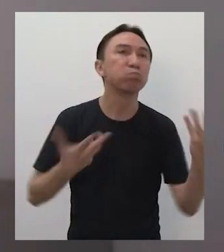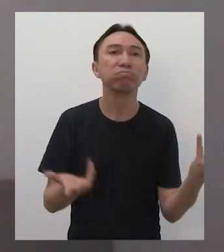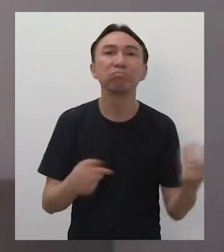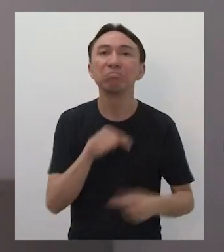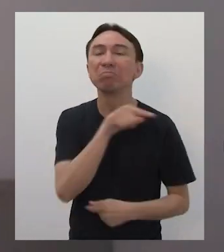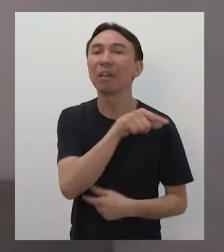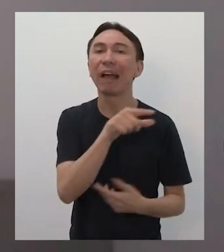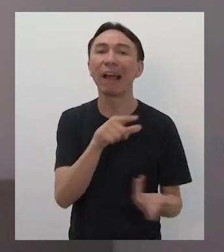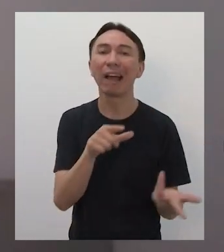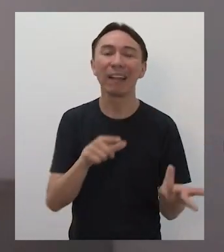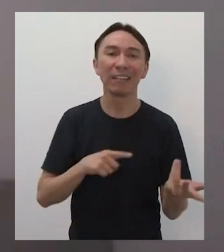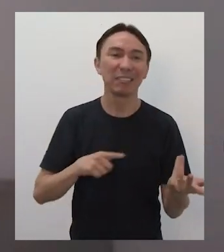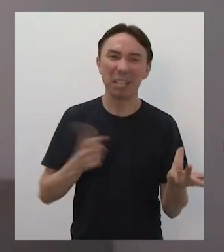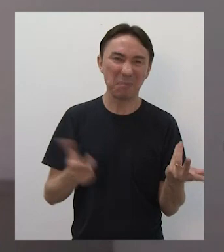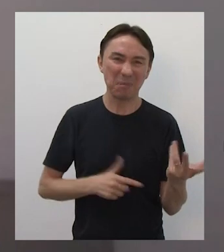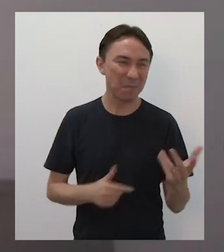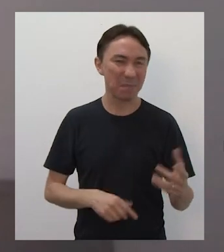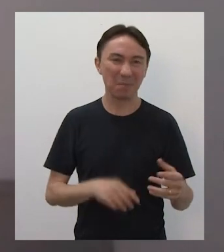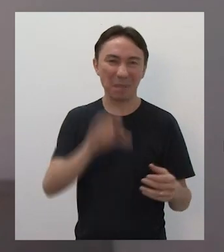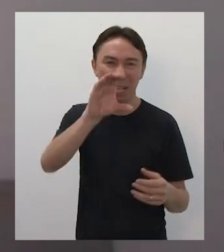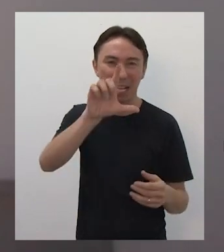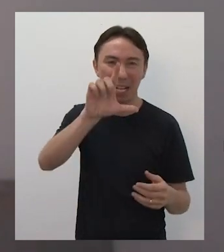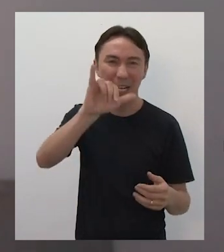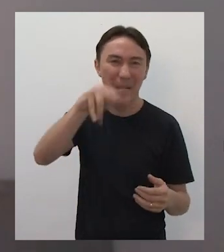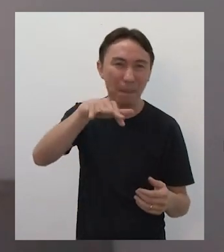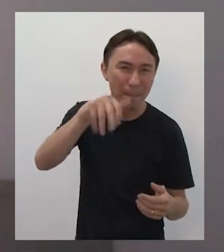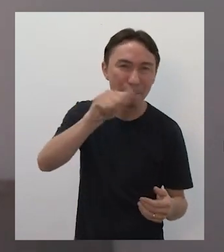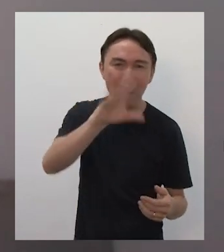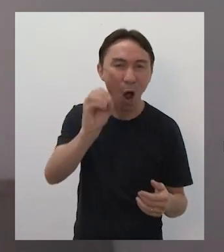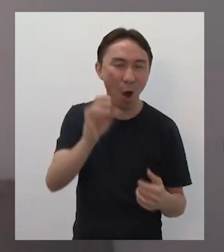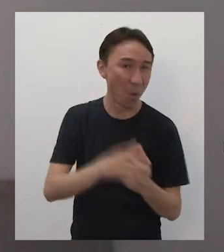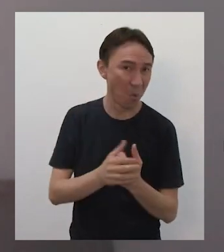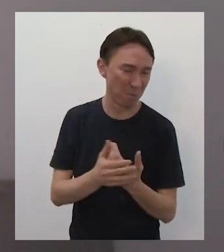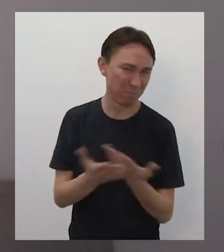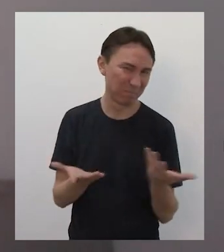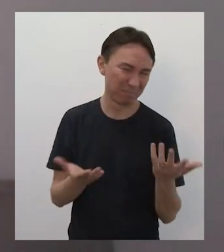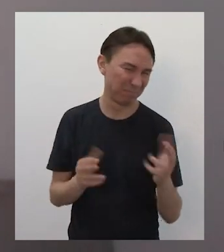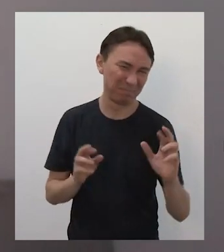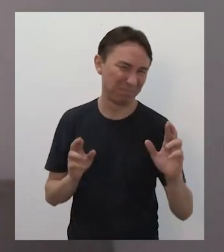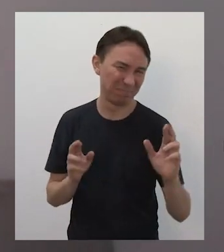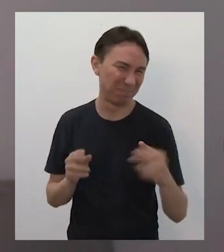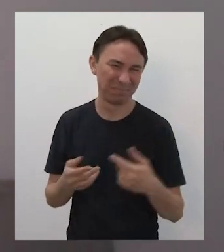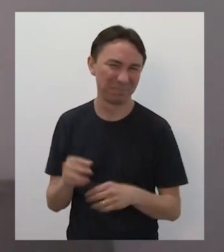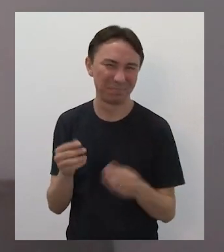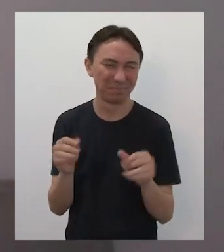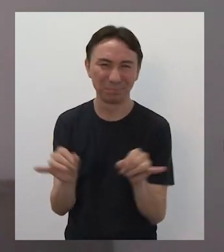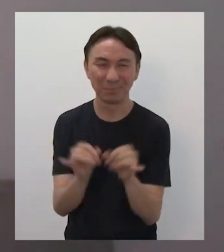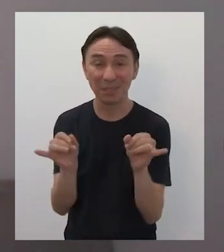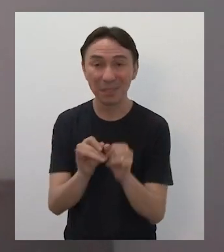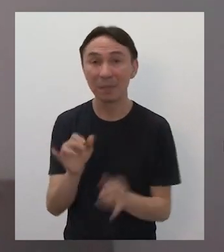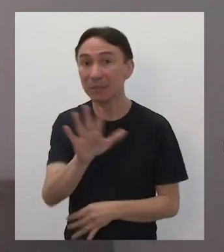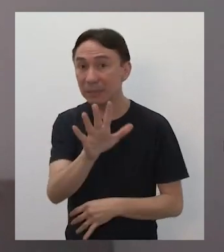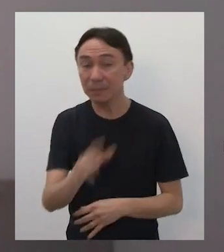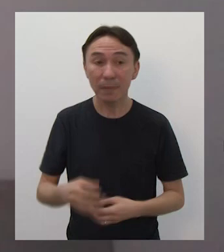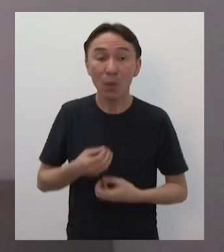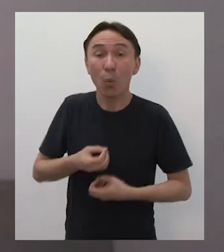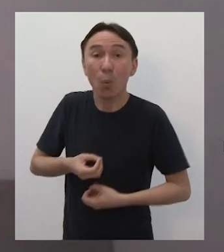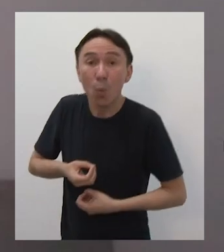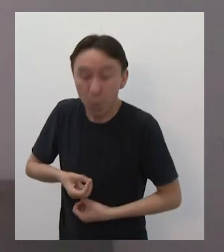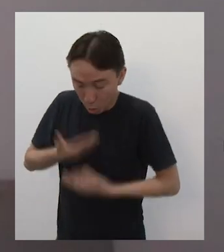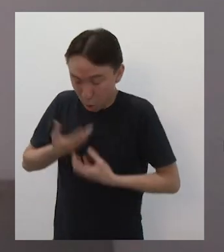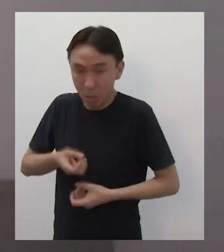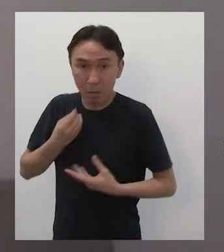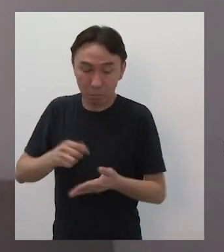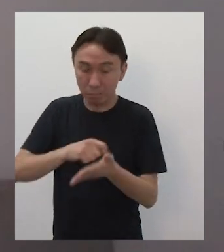Mas eu imagino que para escrever poesia, você precisa ser super curioso, né? E